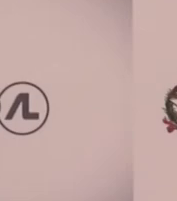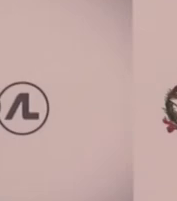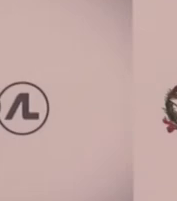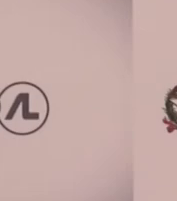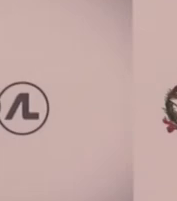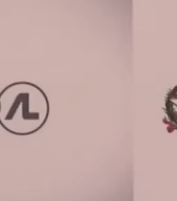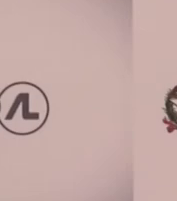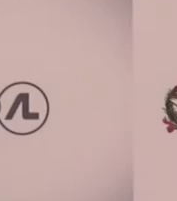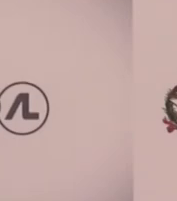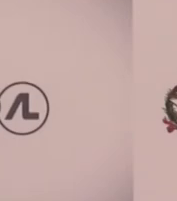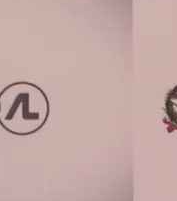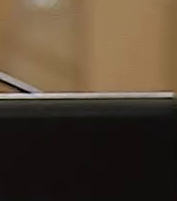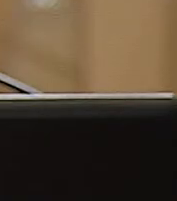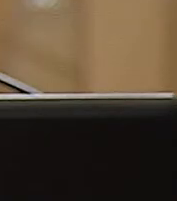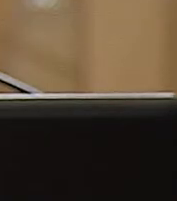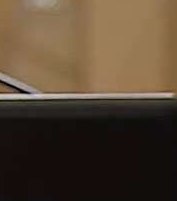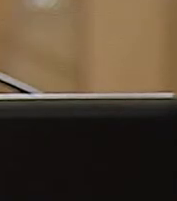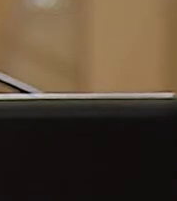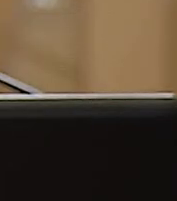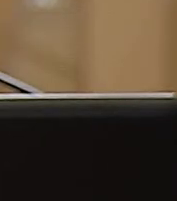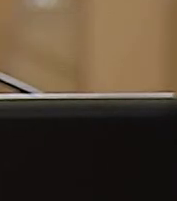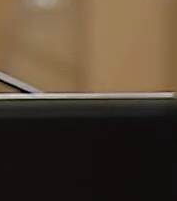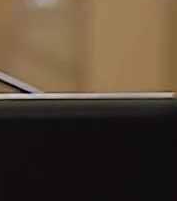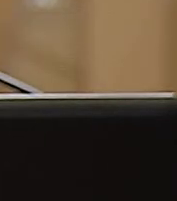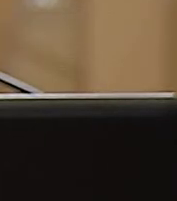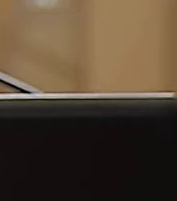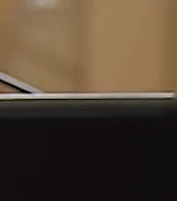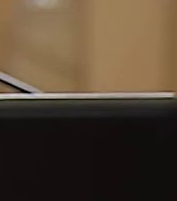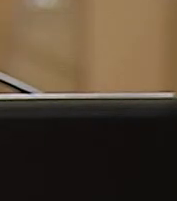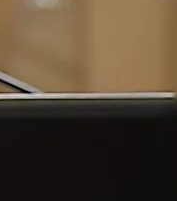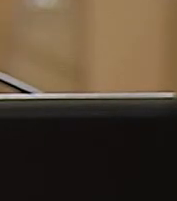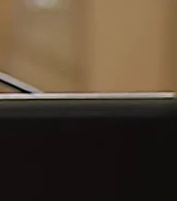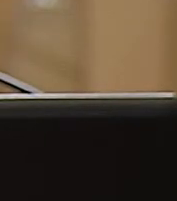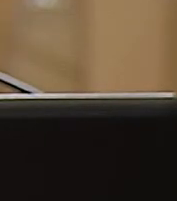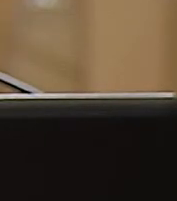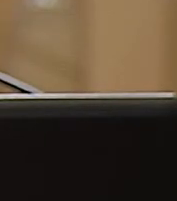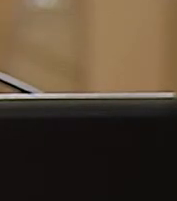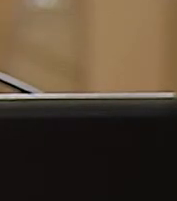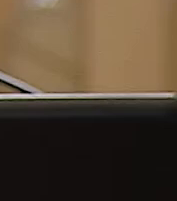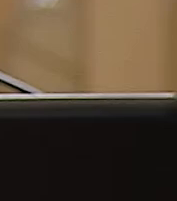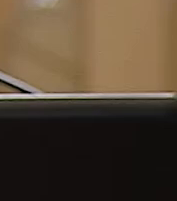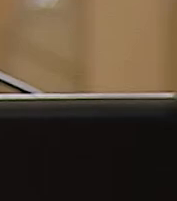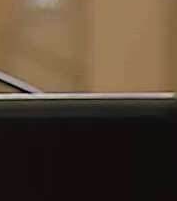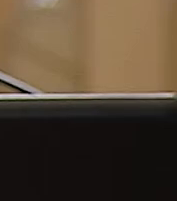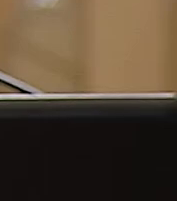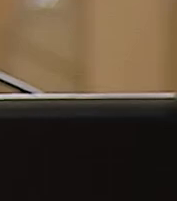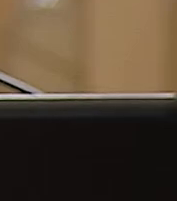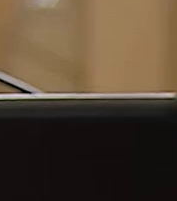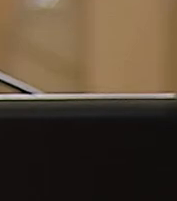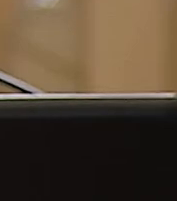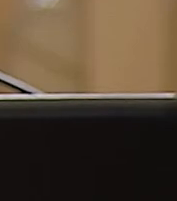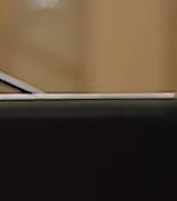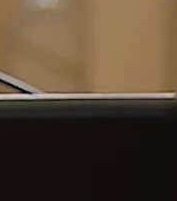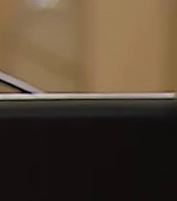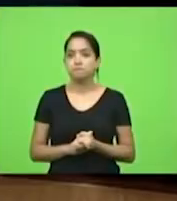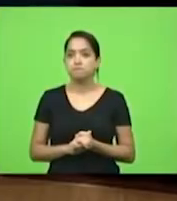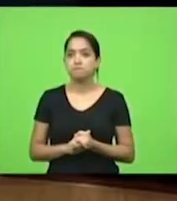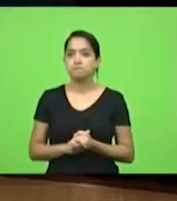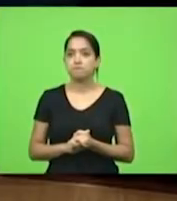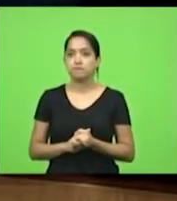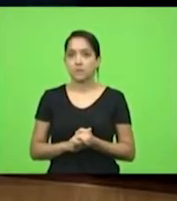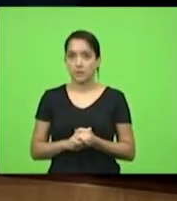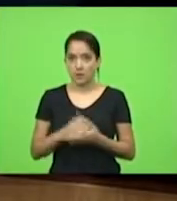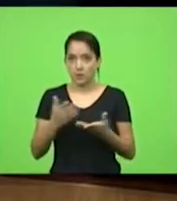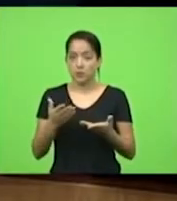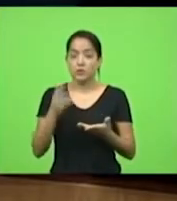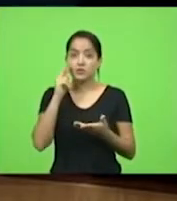isso é público e notório. A deputada Luciane Carminati, representante da região Oeste, apoiou a reclamação. Quando a